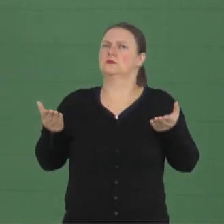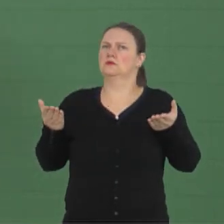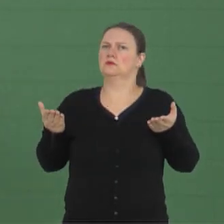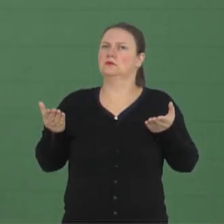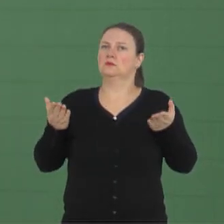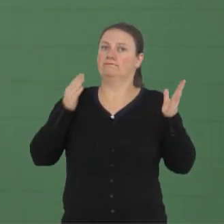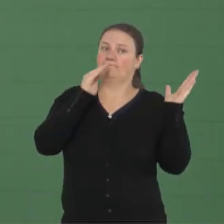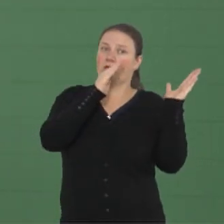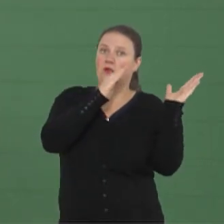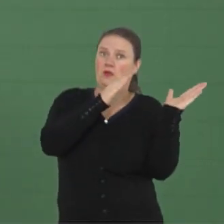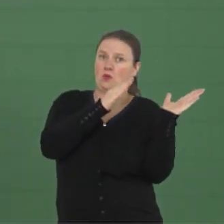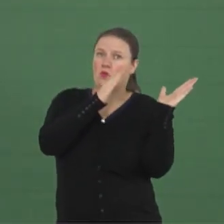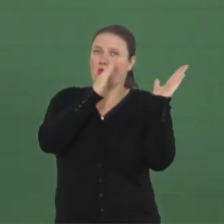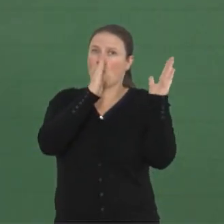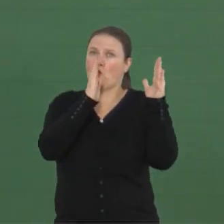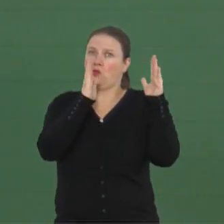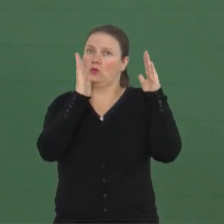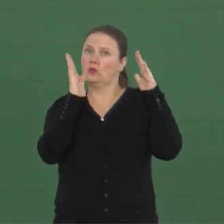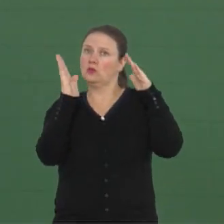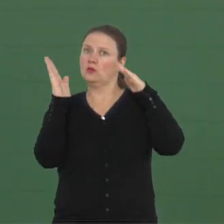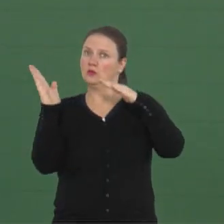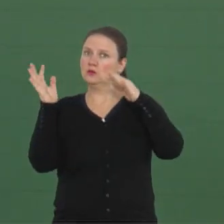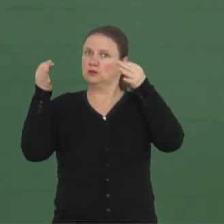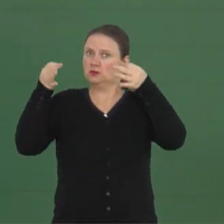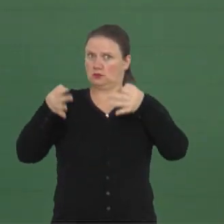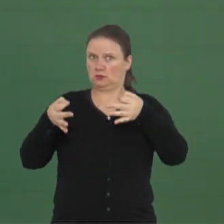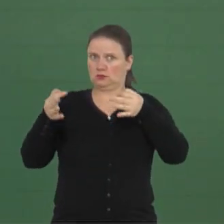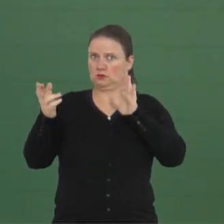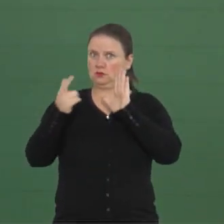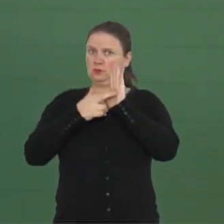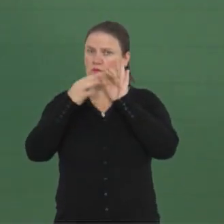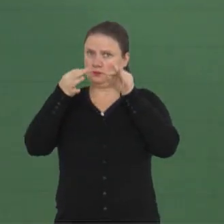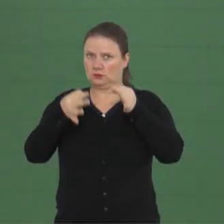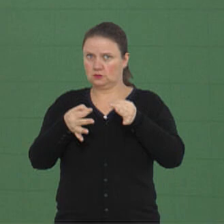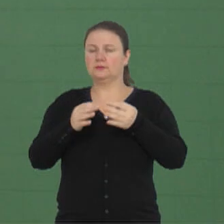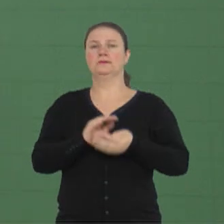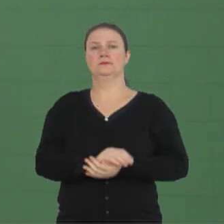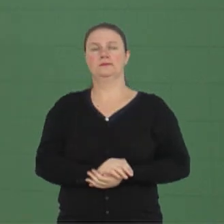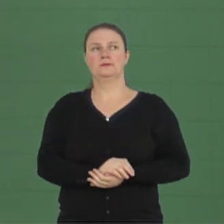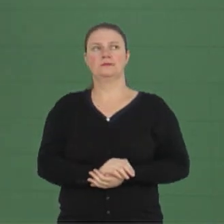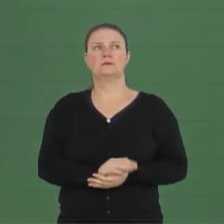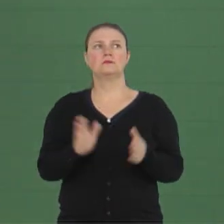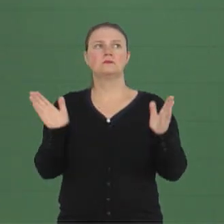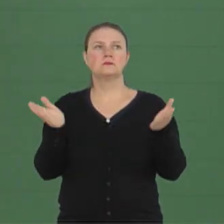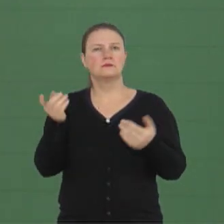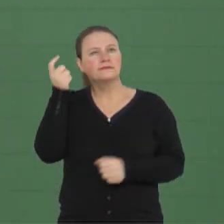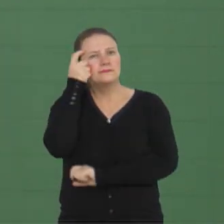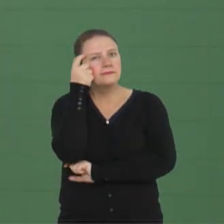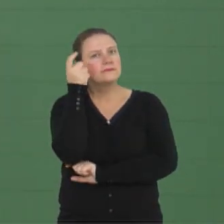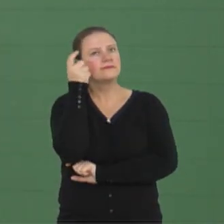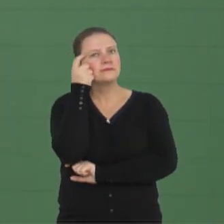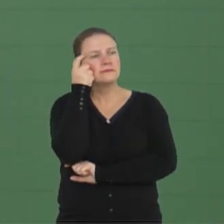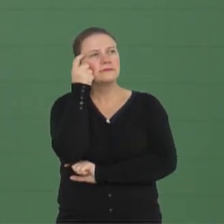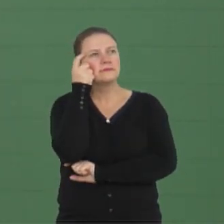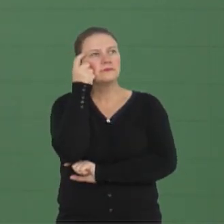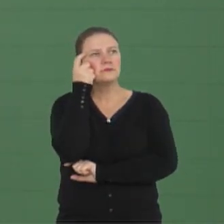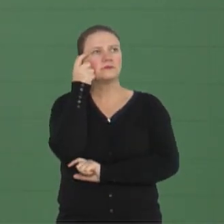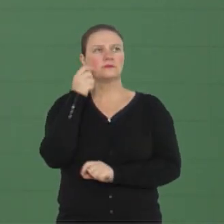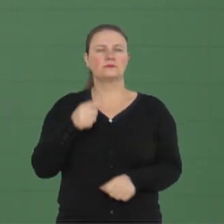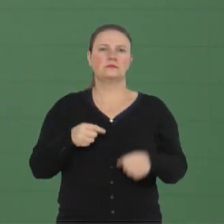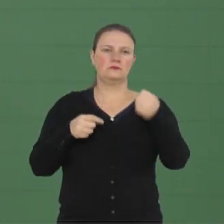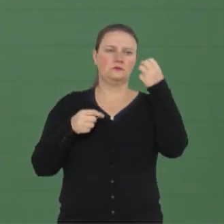ordem da operação que vai nos dar o resultado correto da expressão. Sendo assim, pensa comigo. Quanto